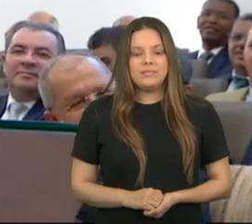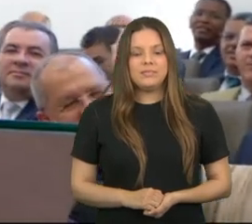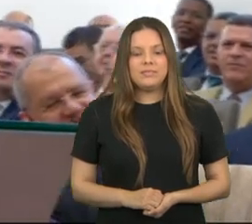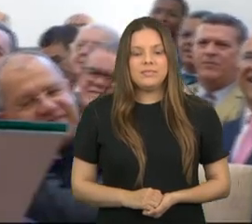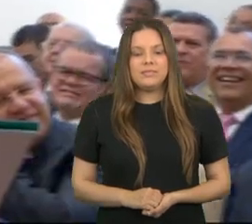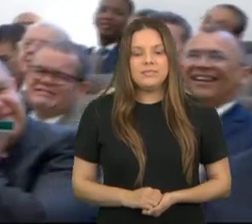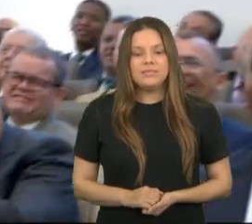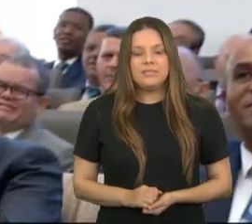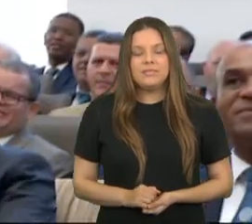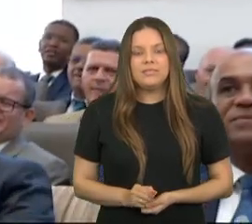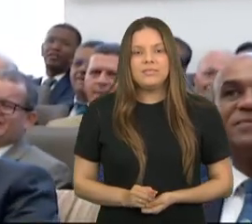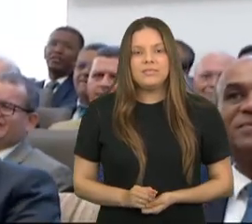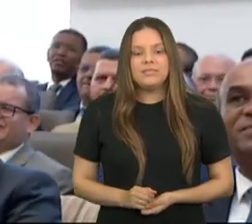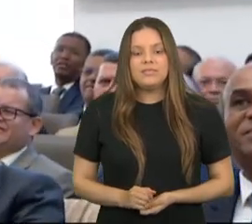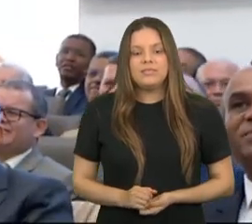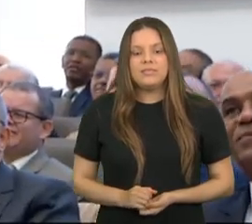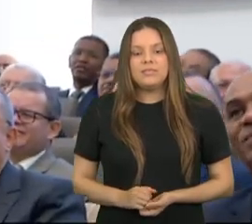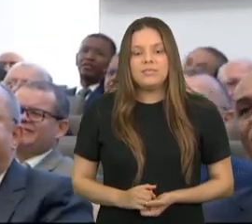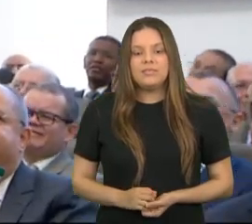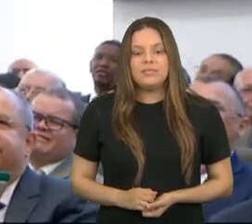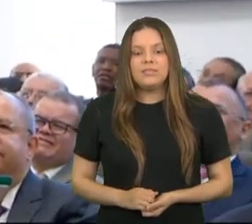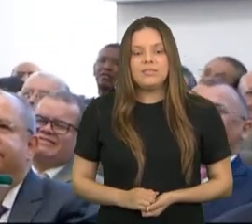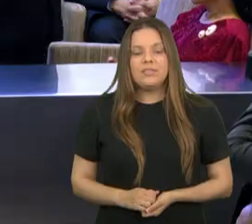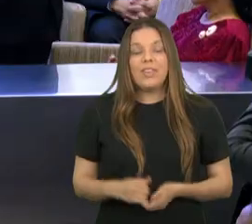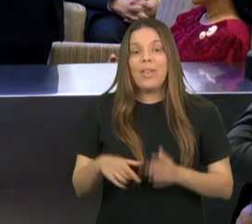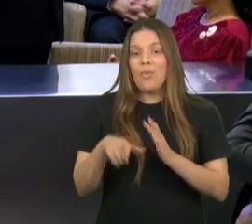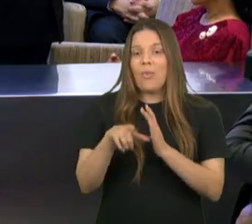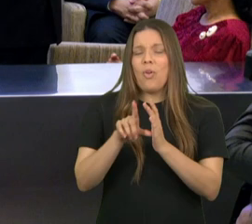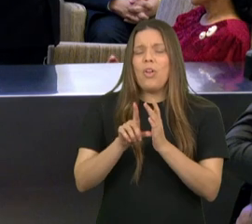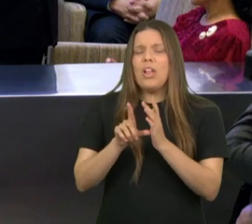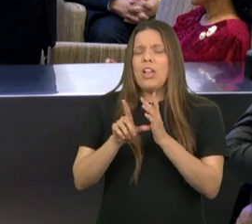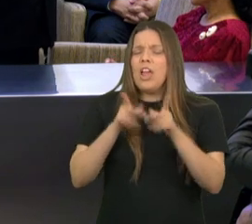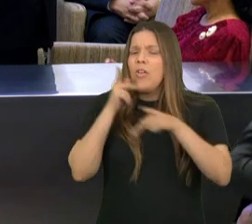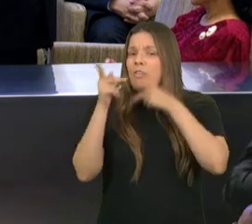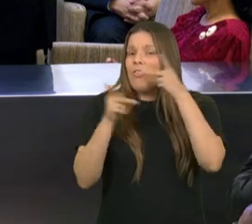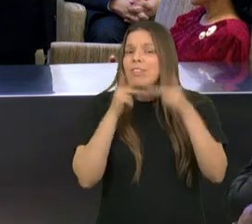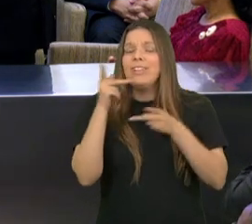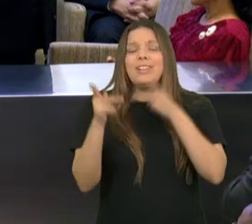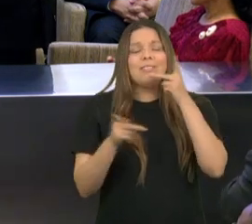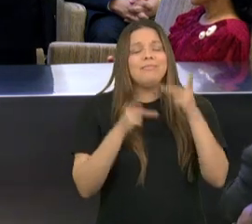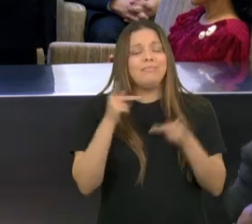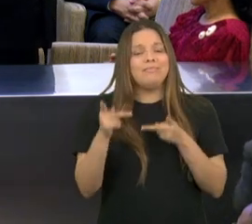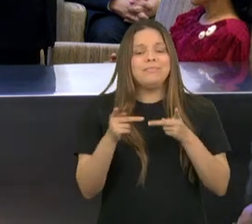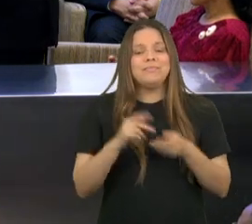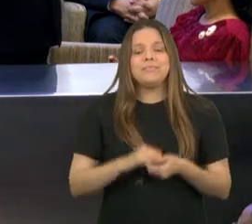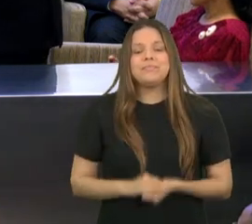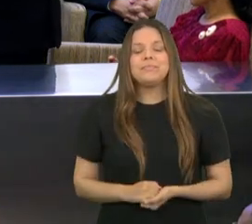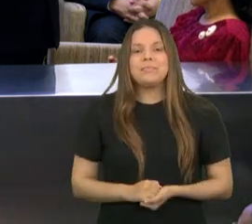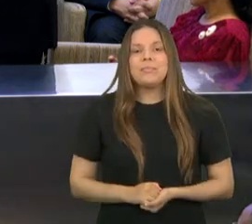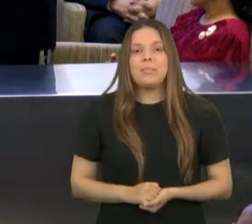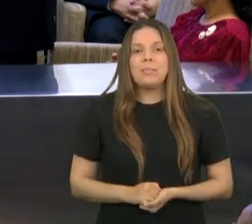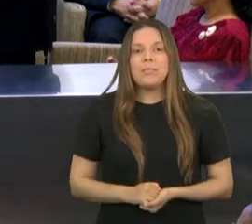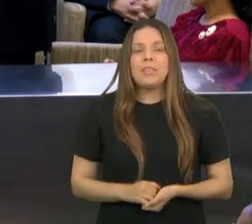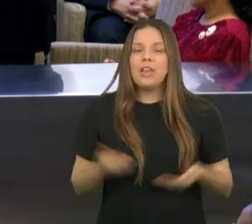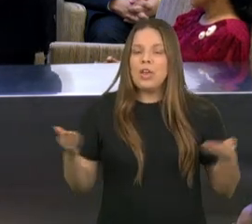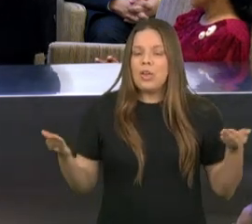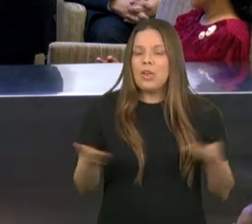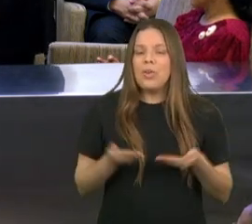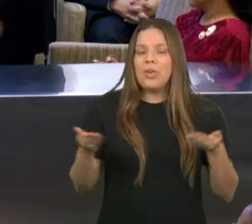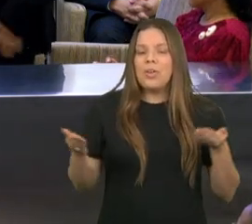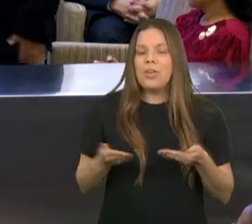Nós, ontem, eu acho que fui o que mais falei, né? E hoje eu vou ser o que menos vou falar.